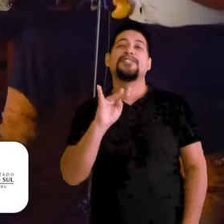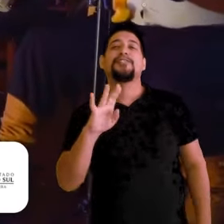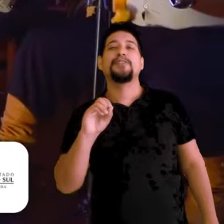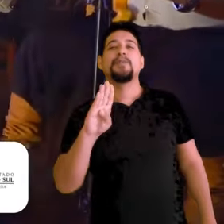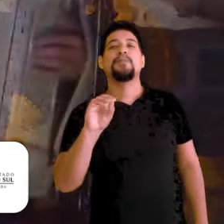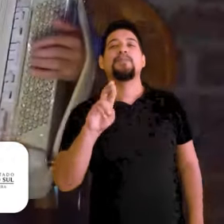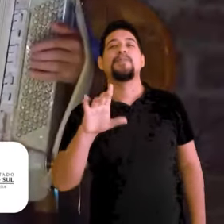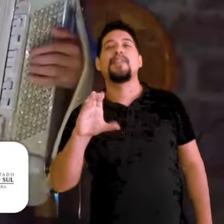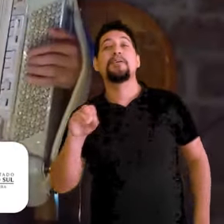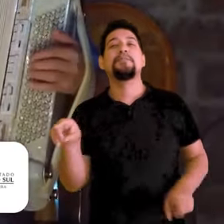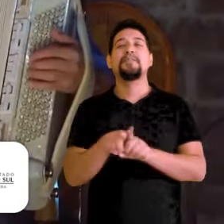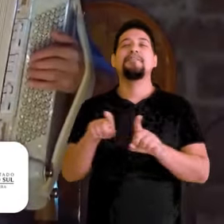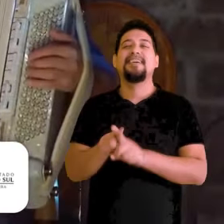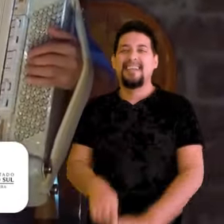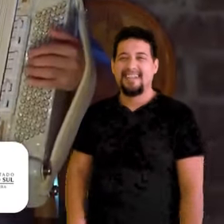Chiquito e Bordonei também.